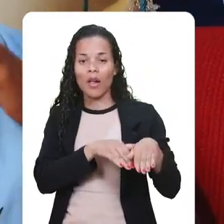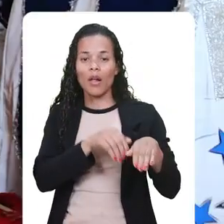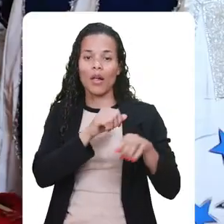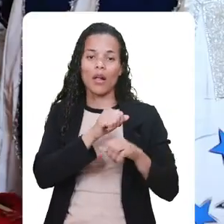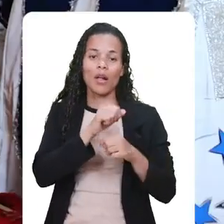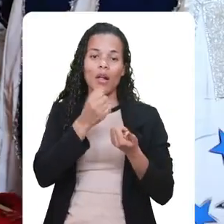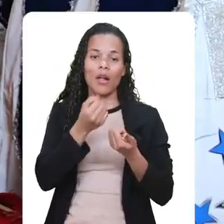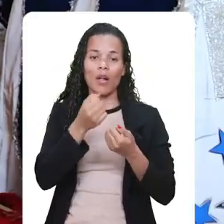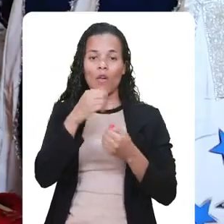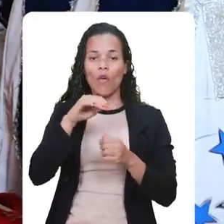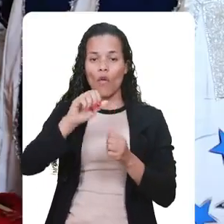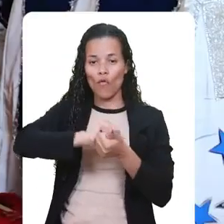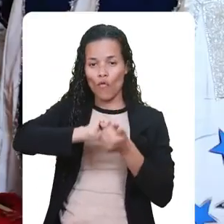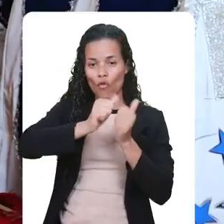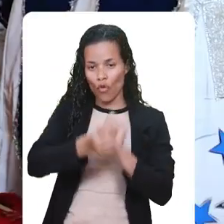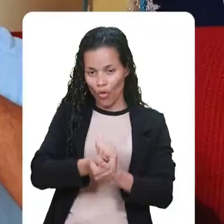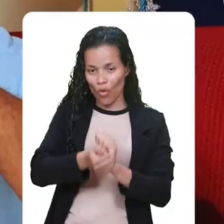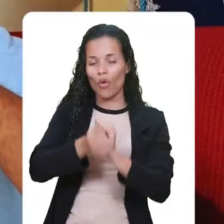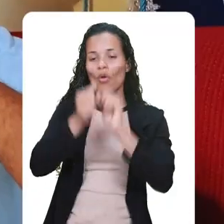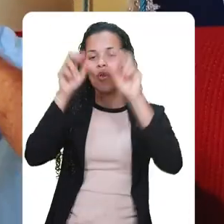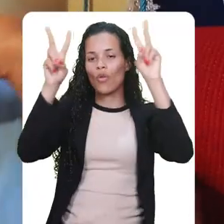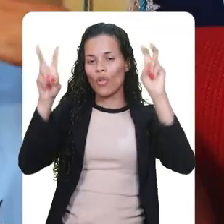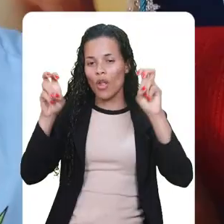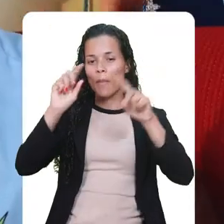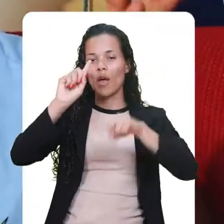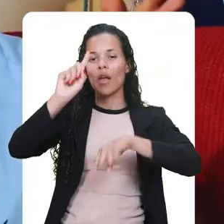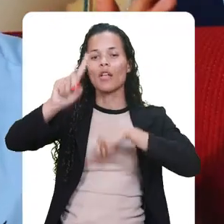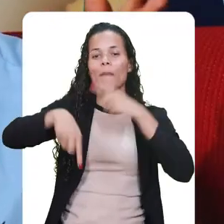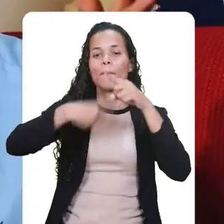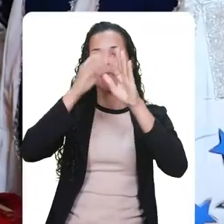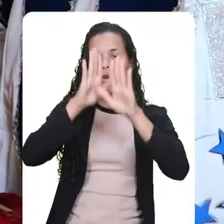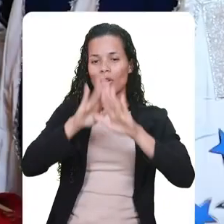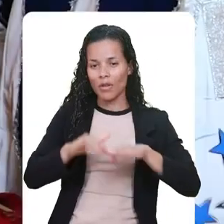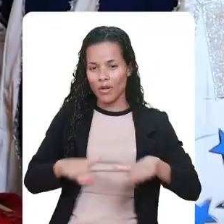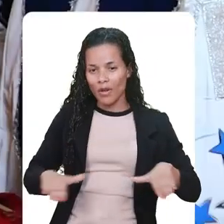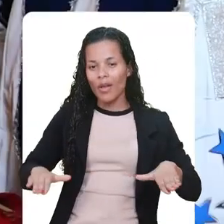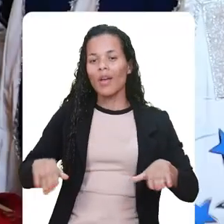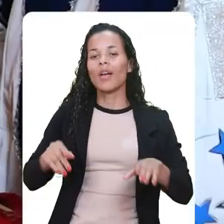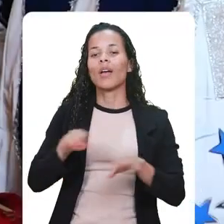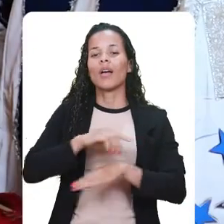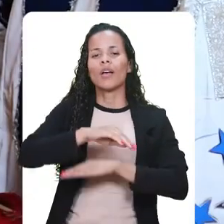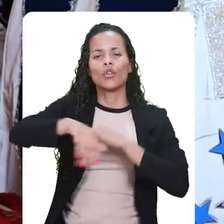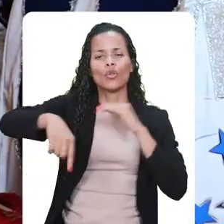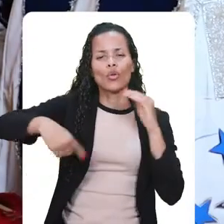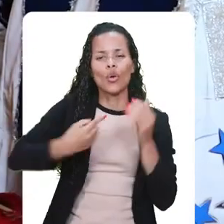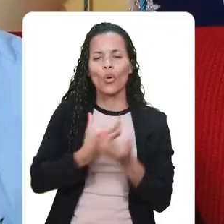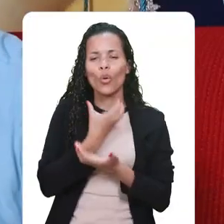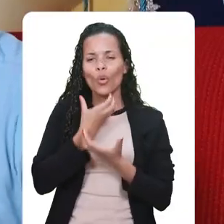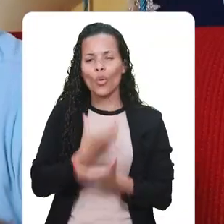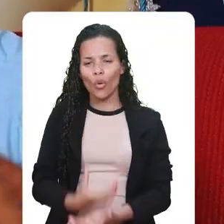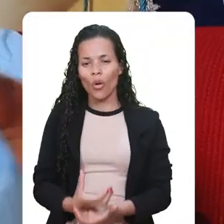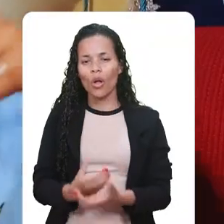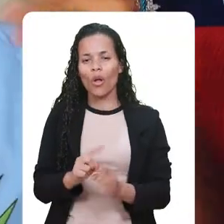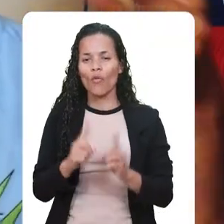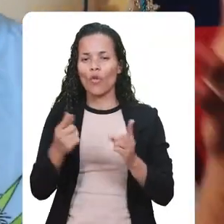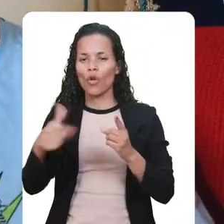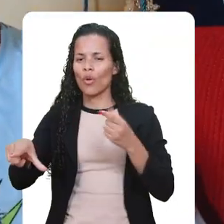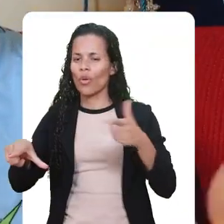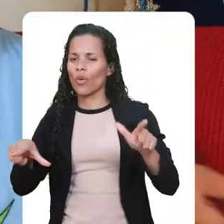ao folclore, Semana do Folclore. Aí vem Semana da Criança, e vem a questão do ciclo natalino. Fora